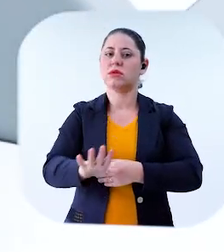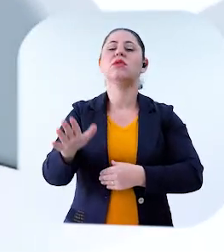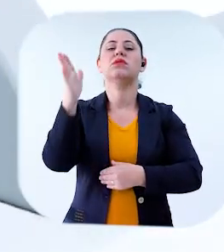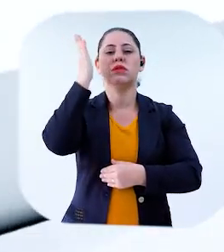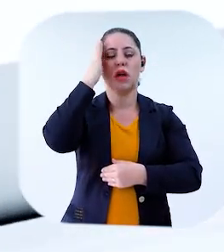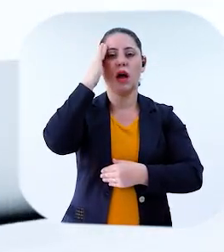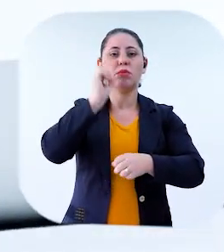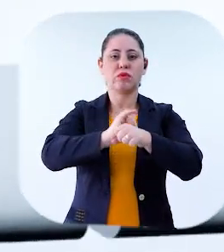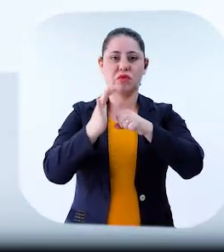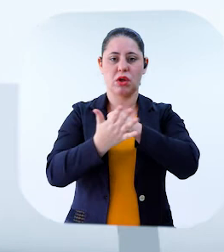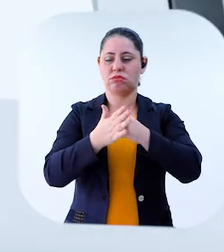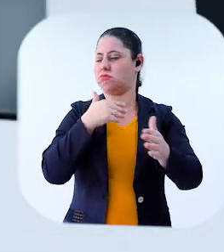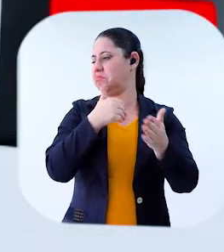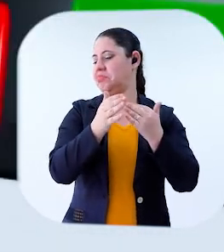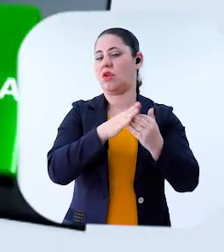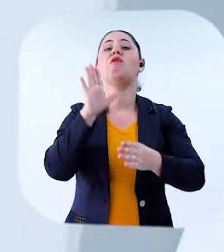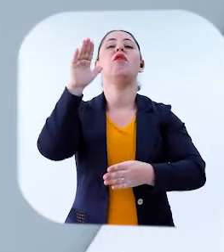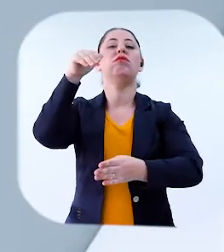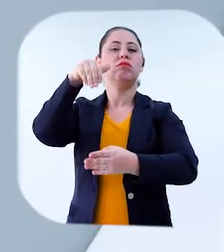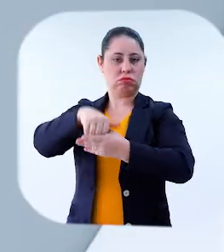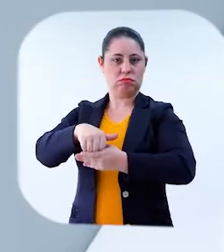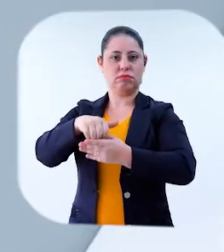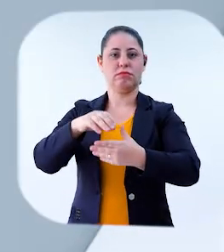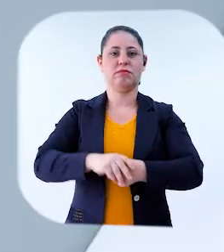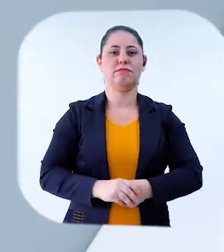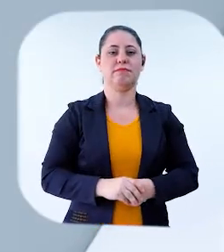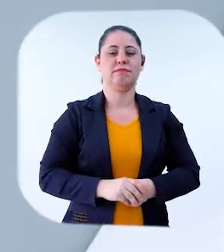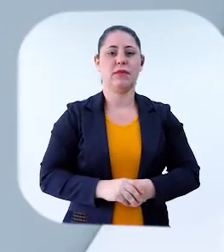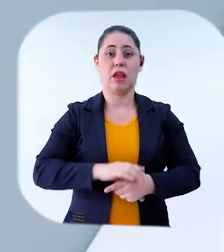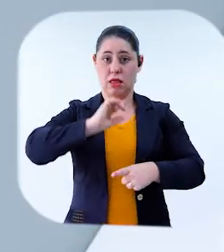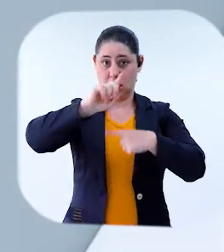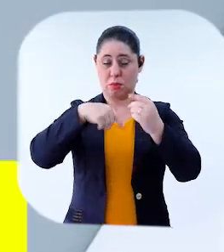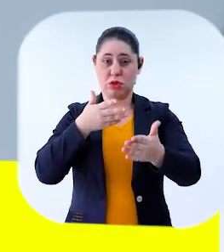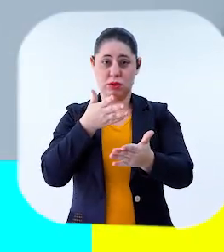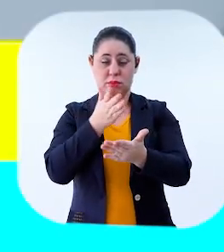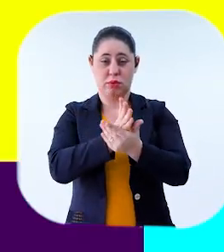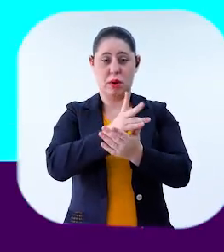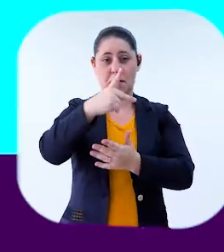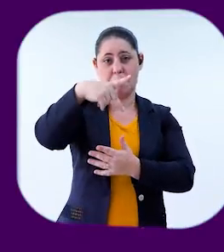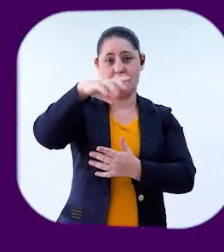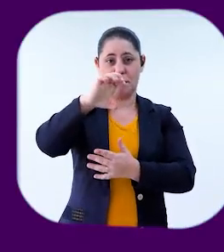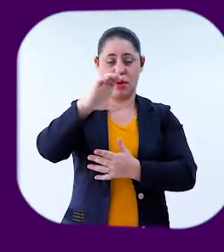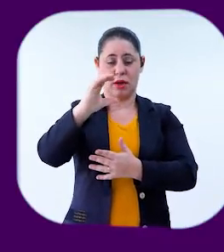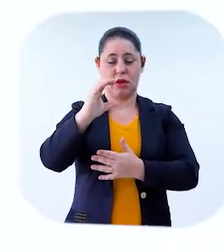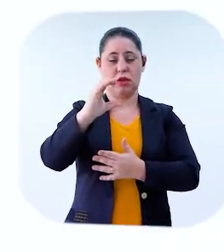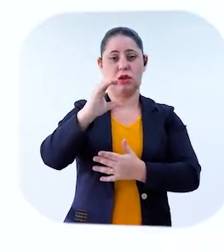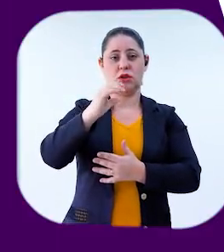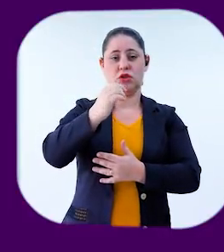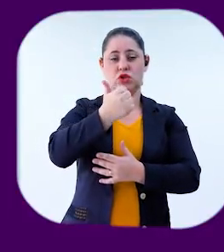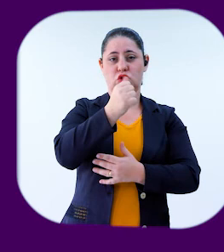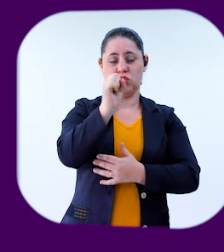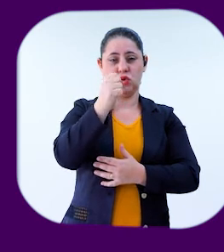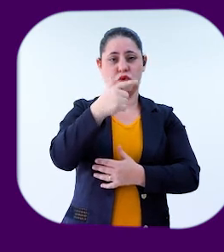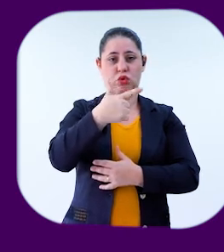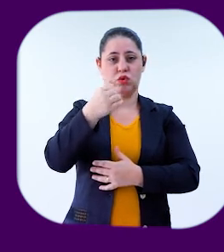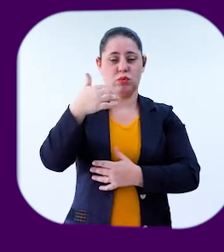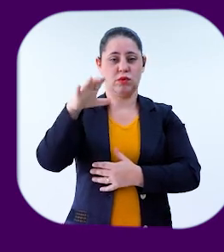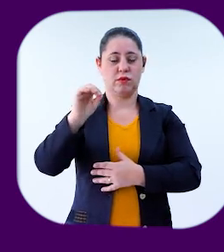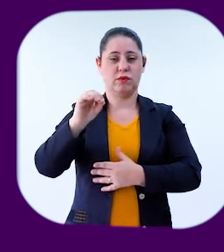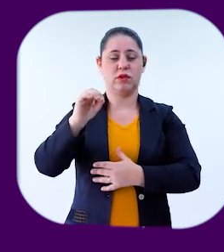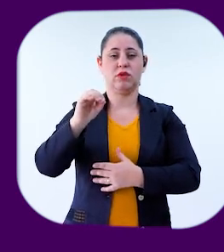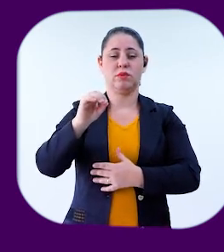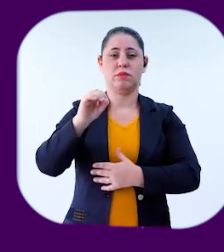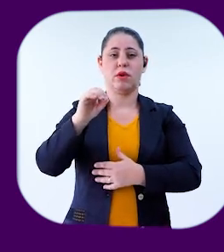sabem que, apesar do vírus, irão exercer sim o seu direito ao voto. Após a aprovação da PEC 18 de 2020 pelo